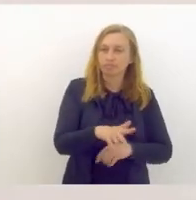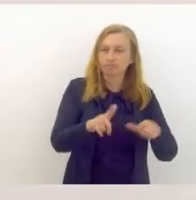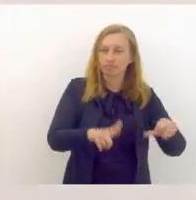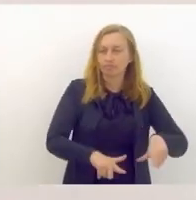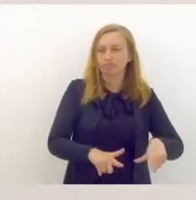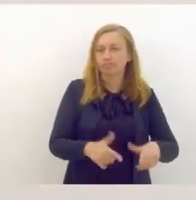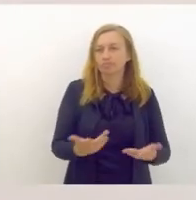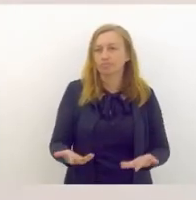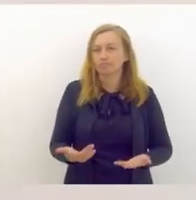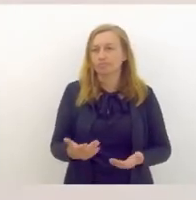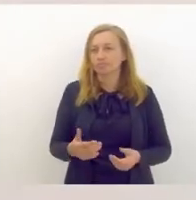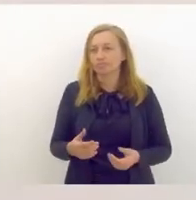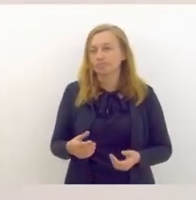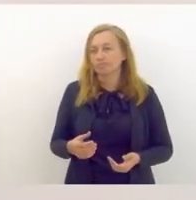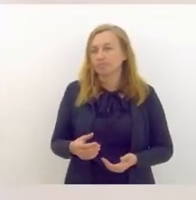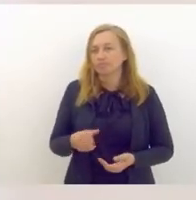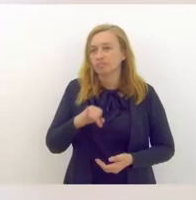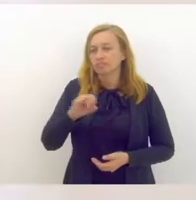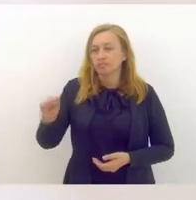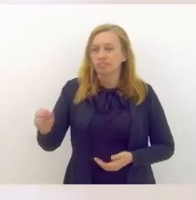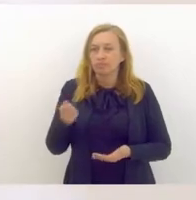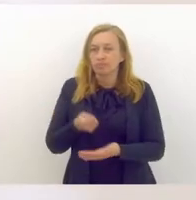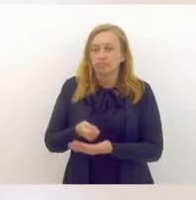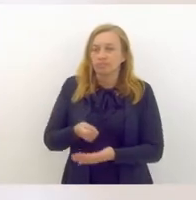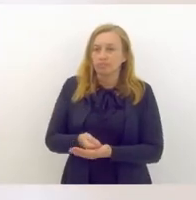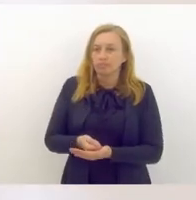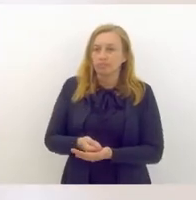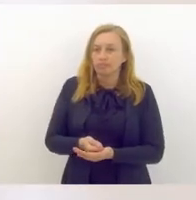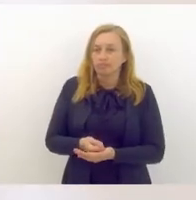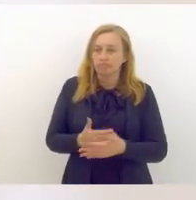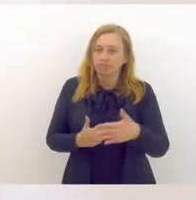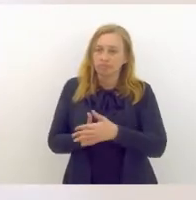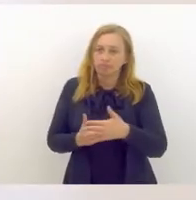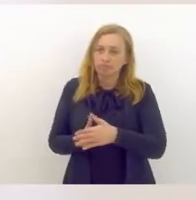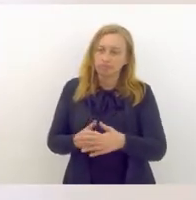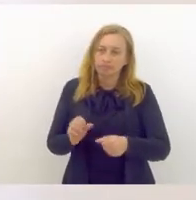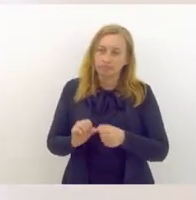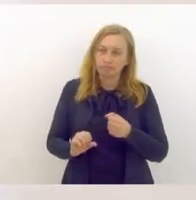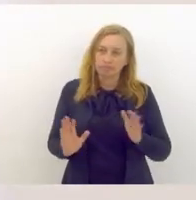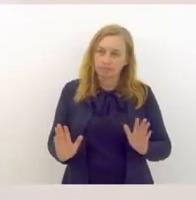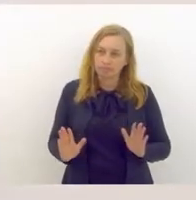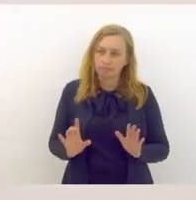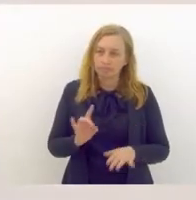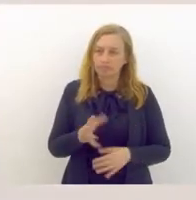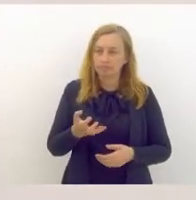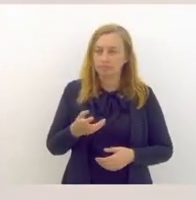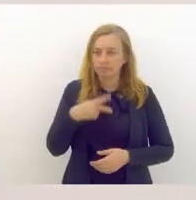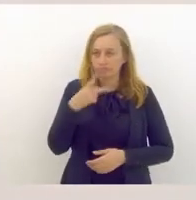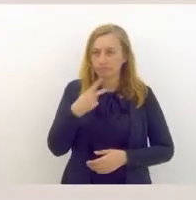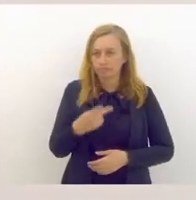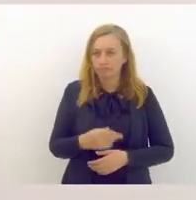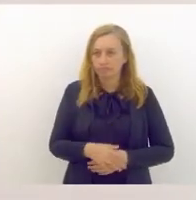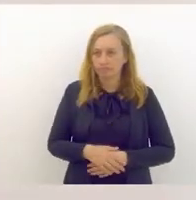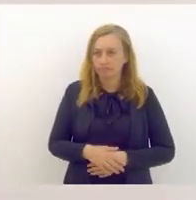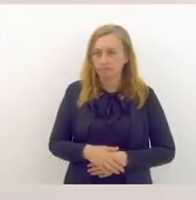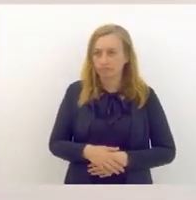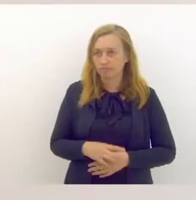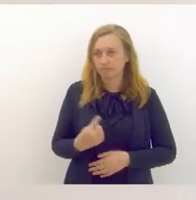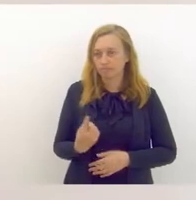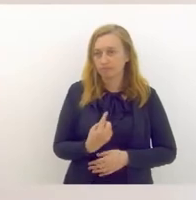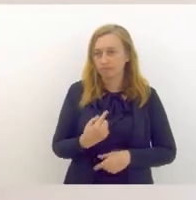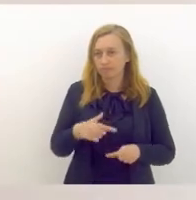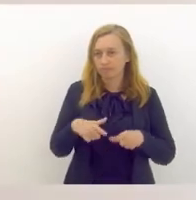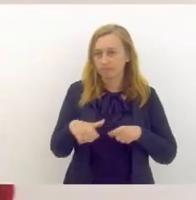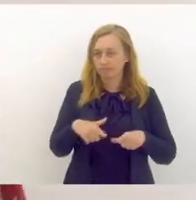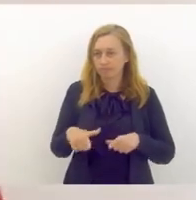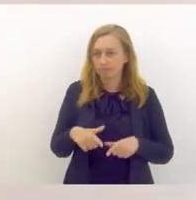CEAPA, não vai mudar nada, porque o INEA vai ter obrigação de marcar a faixa. Era isso só que eu queria esclarecer. Obrigado, que nosso, puxou da sardinha